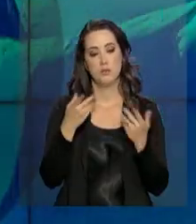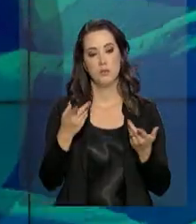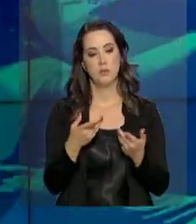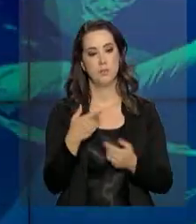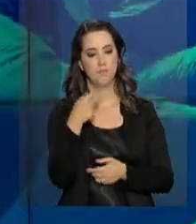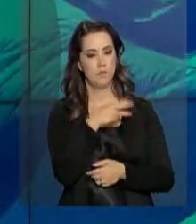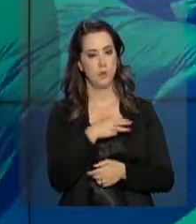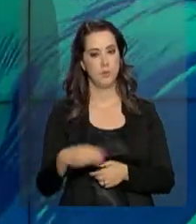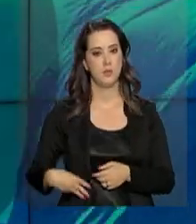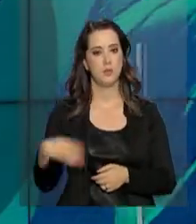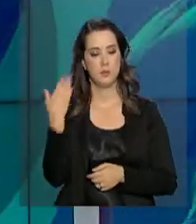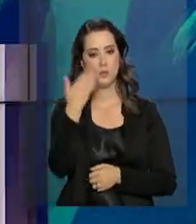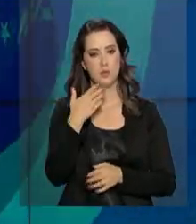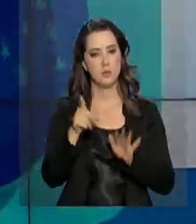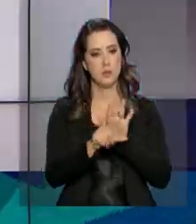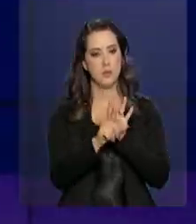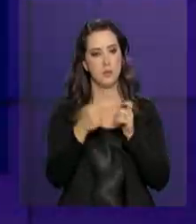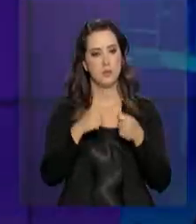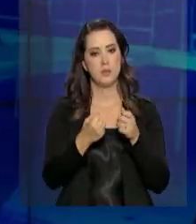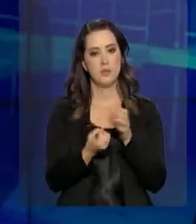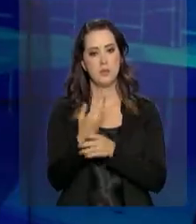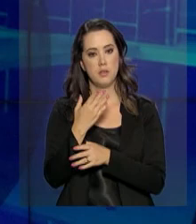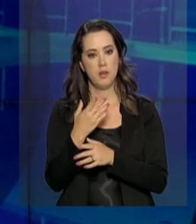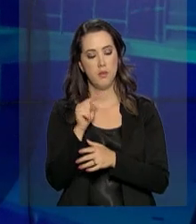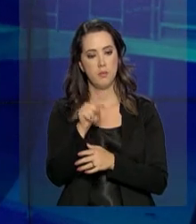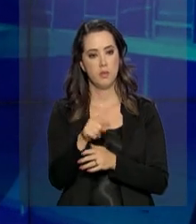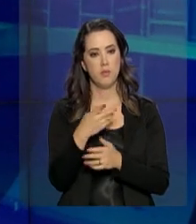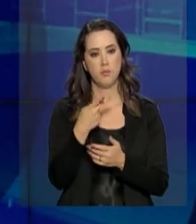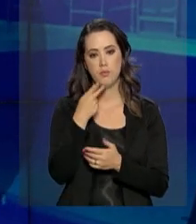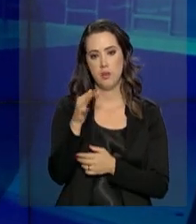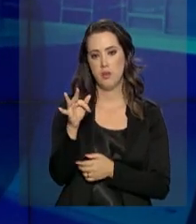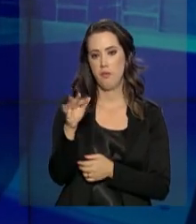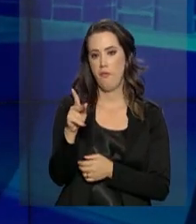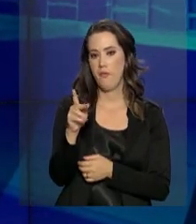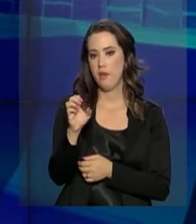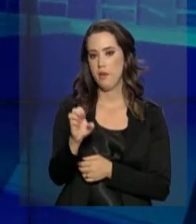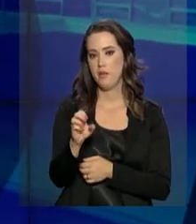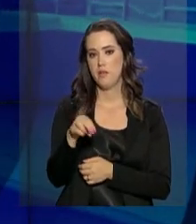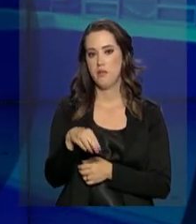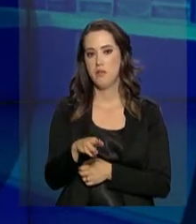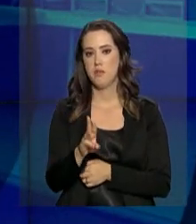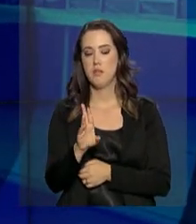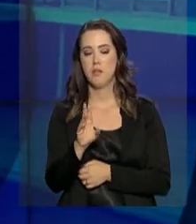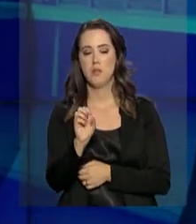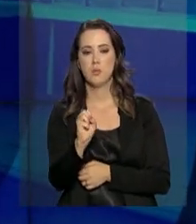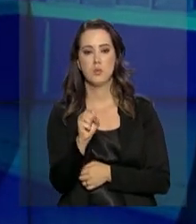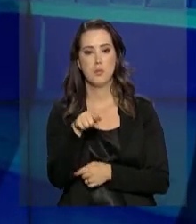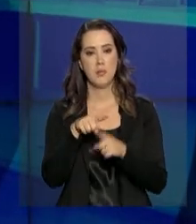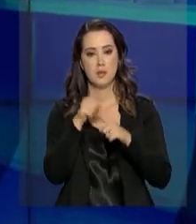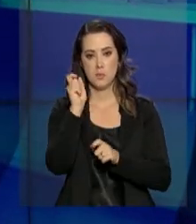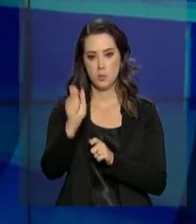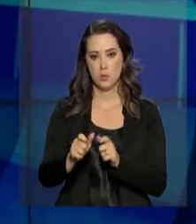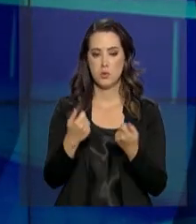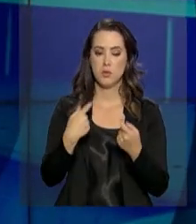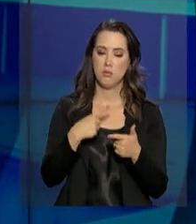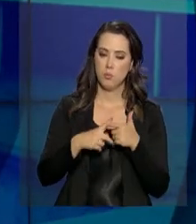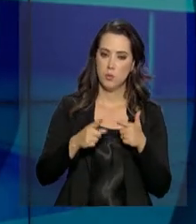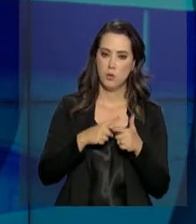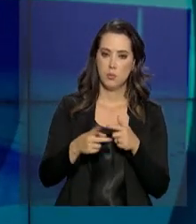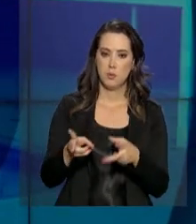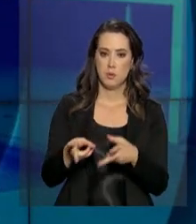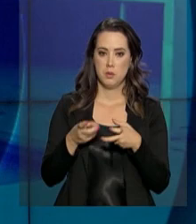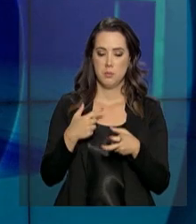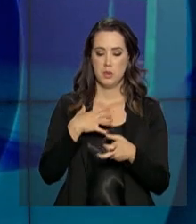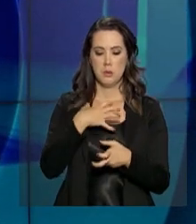ainda precisam criar leis com relação às femininos mas que eleitores e candidatos que se sentem atingidos em sua